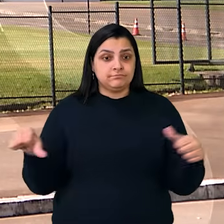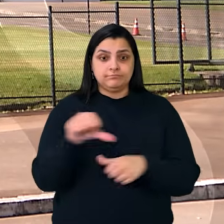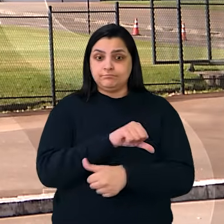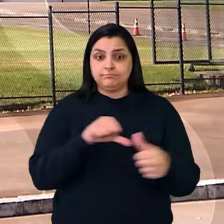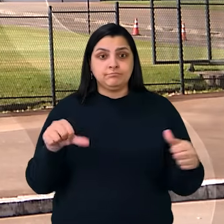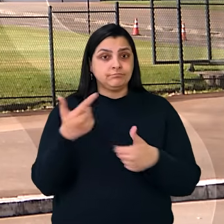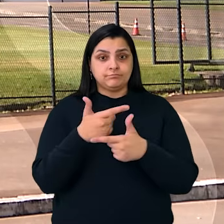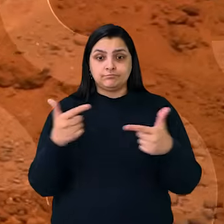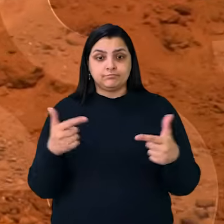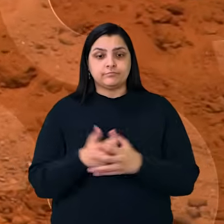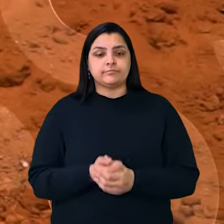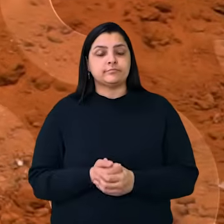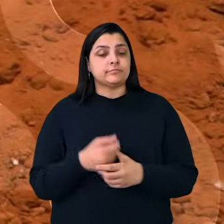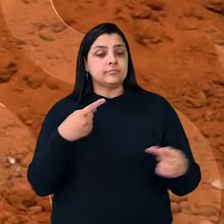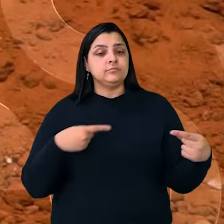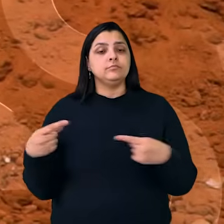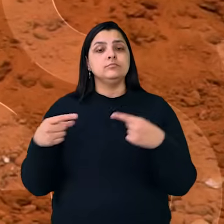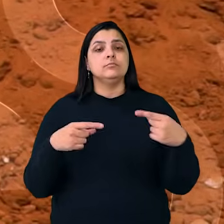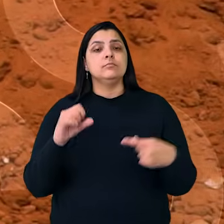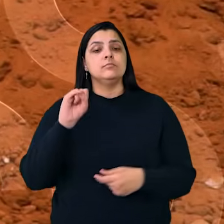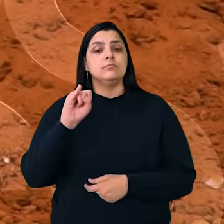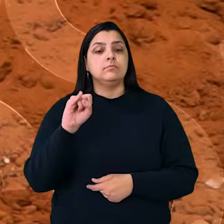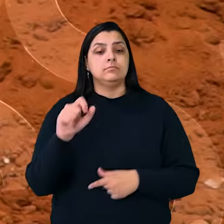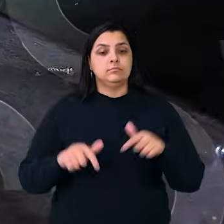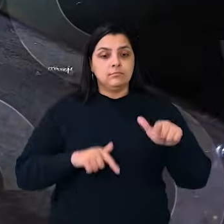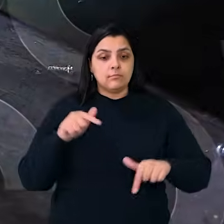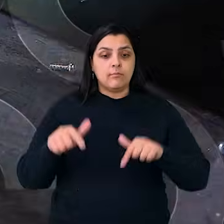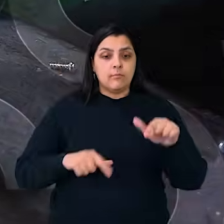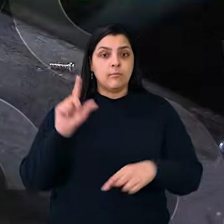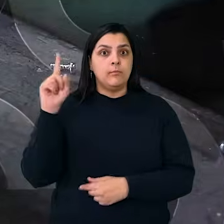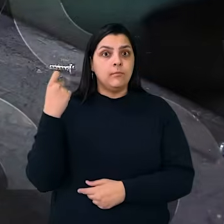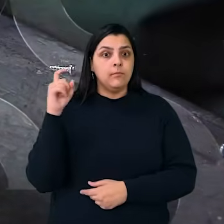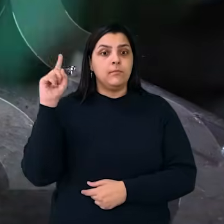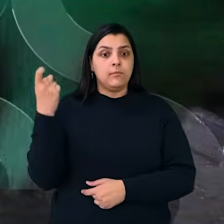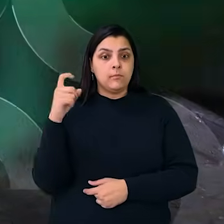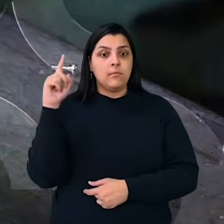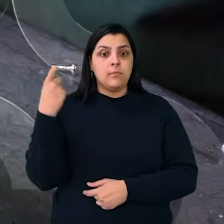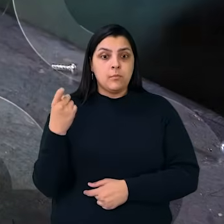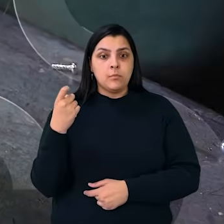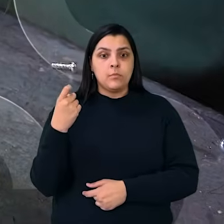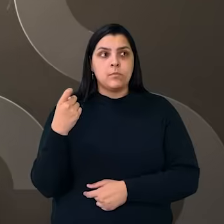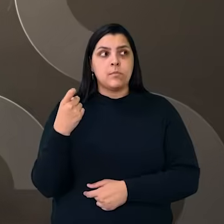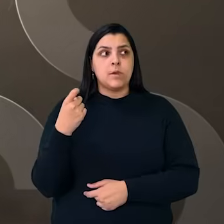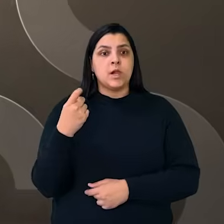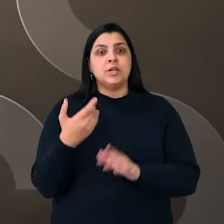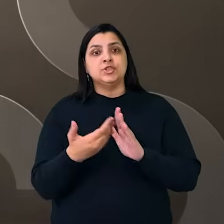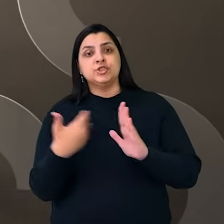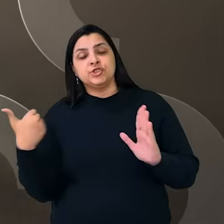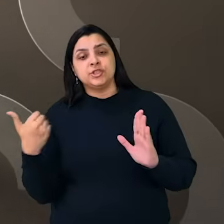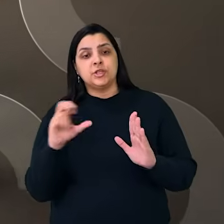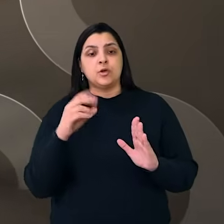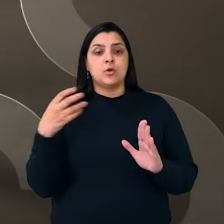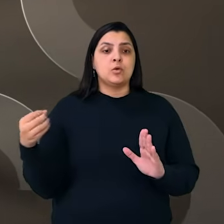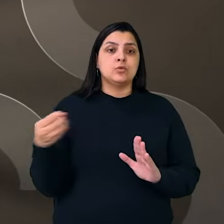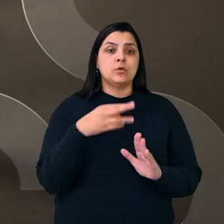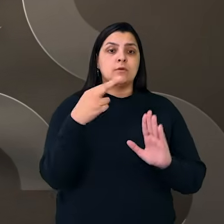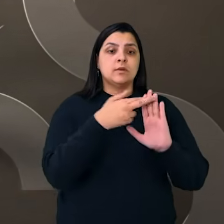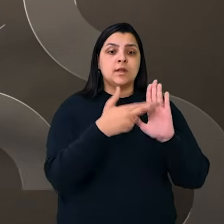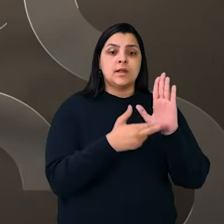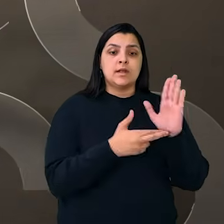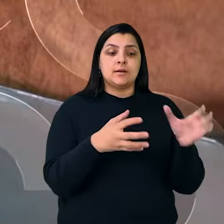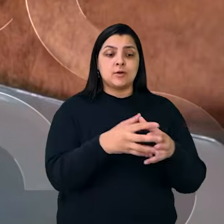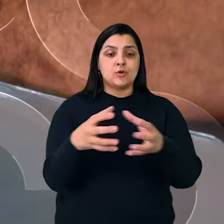ininterruptos de revezamento. A discussão é se a prestação habitual de horas extras invalida ou afasta a aplicação de